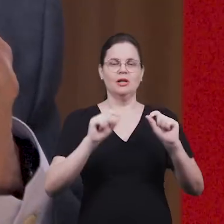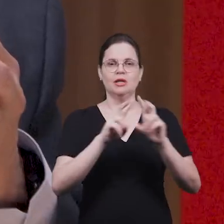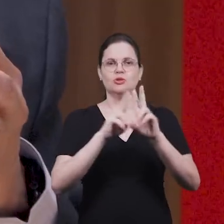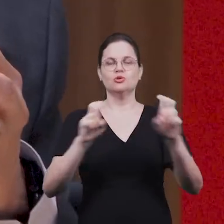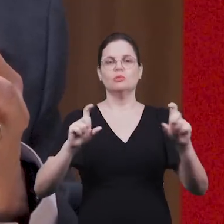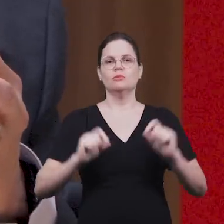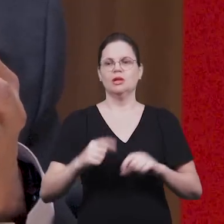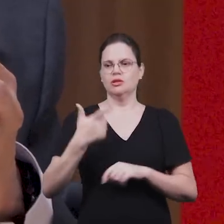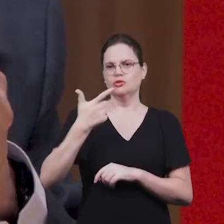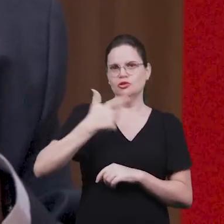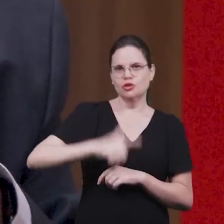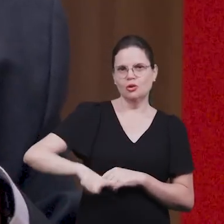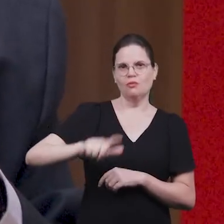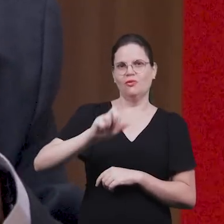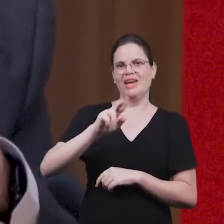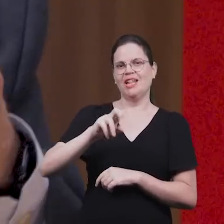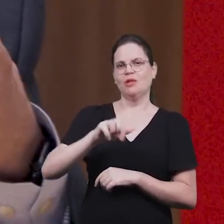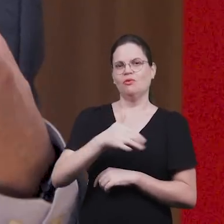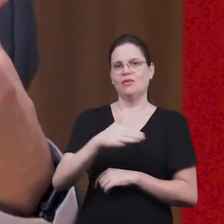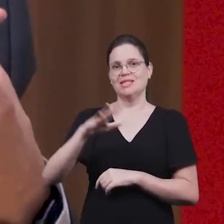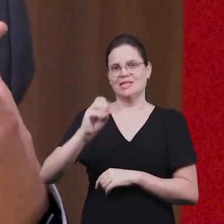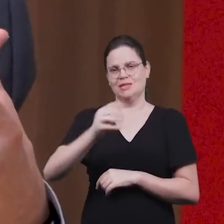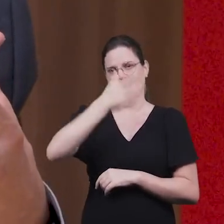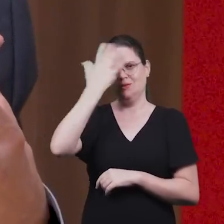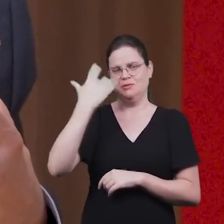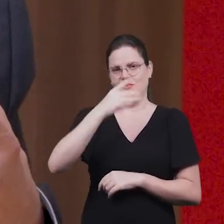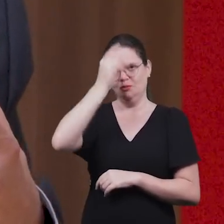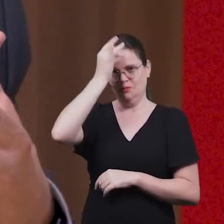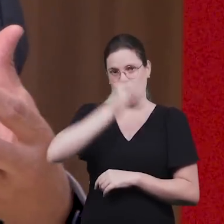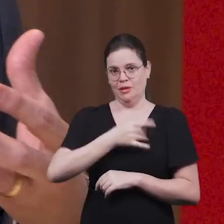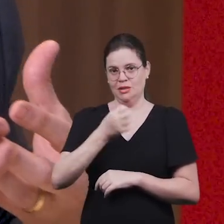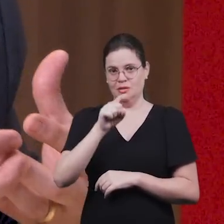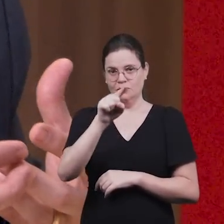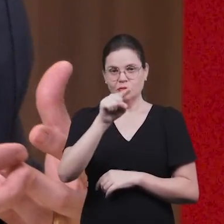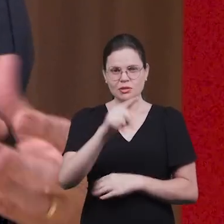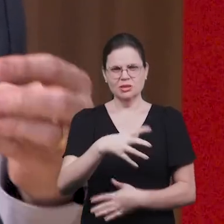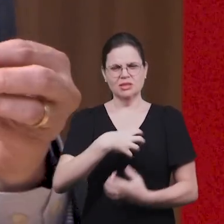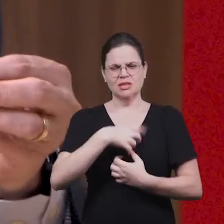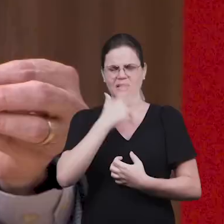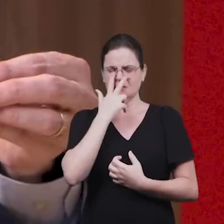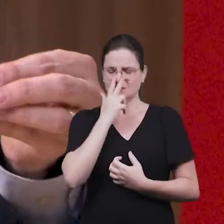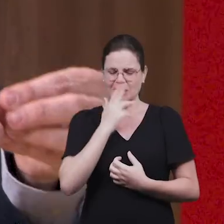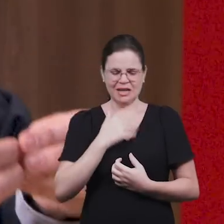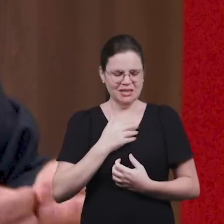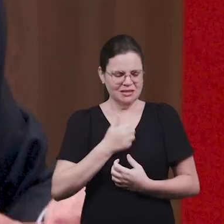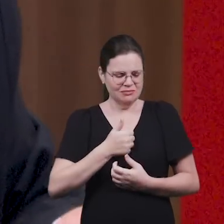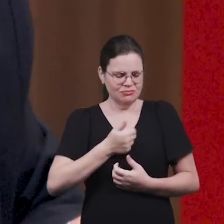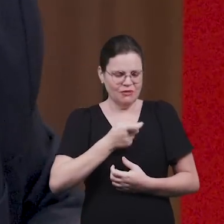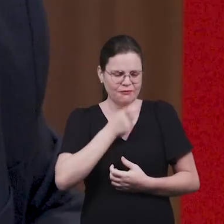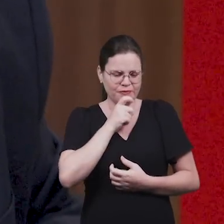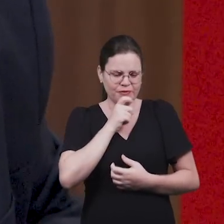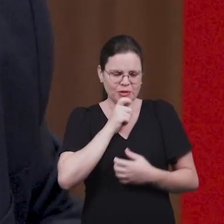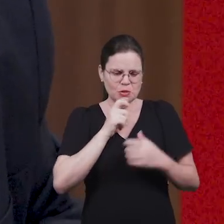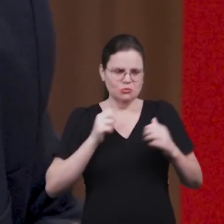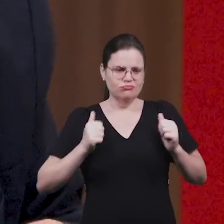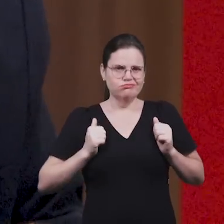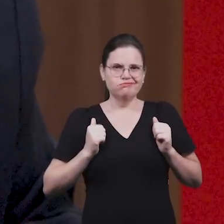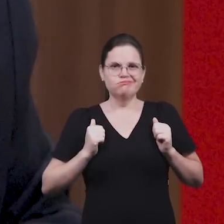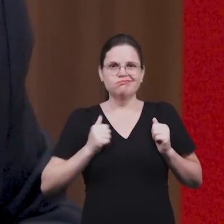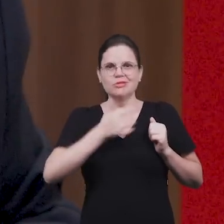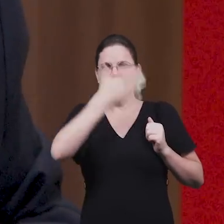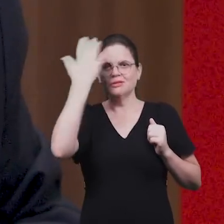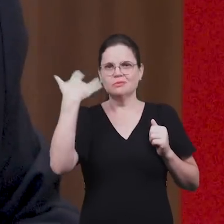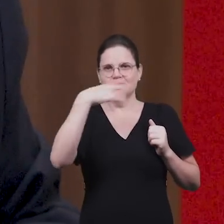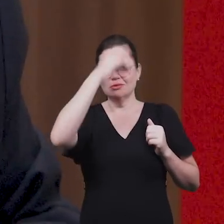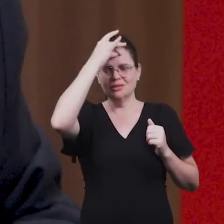você hoje, senhor ou senhora, se ressente da ausência ou da diminuição do Espírito Santo, é